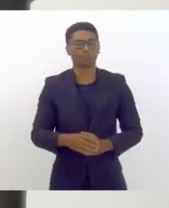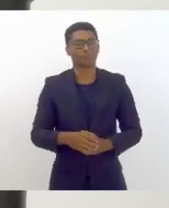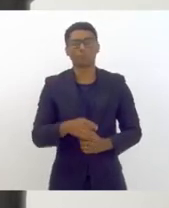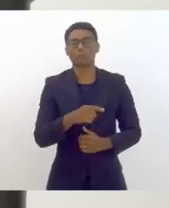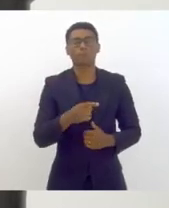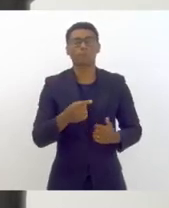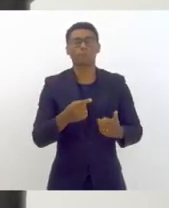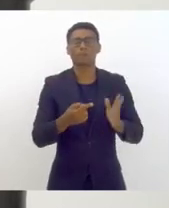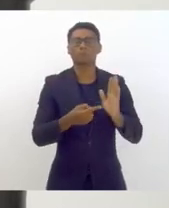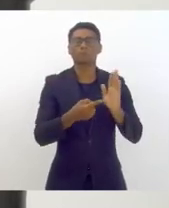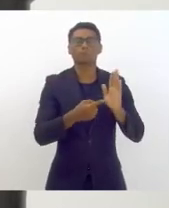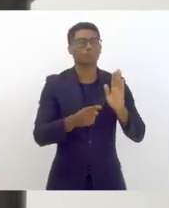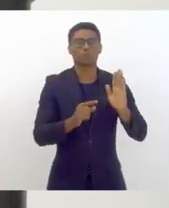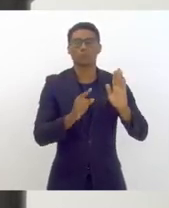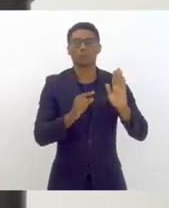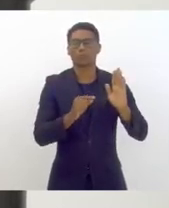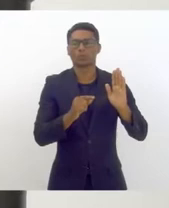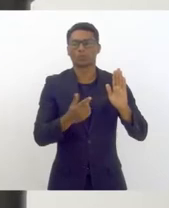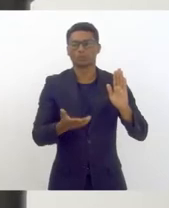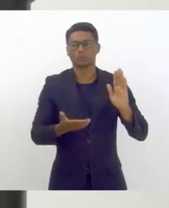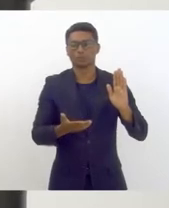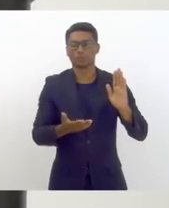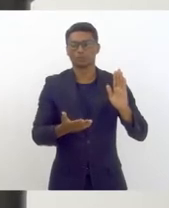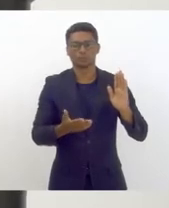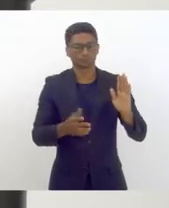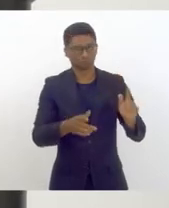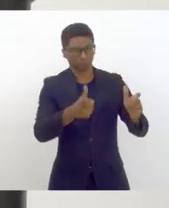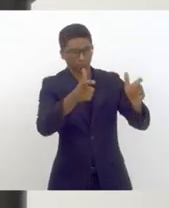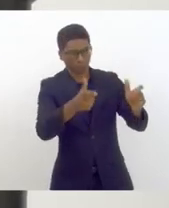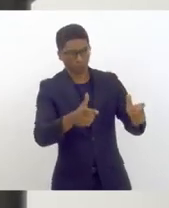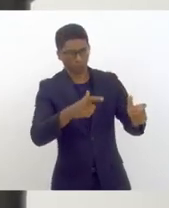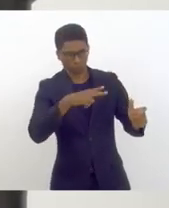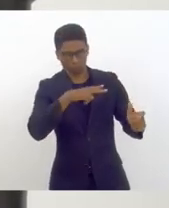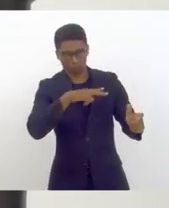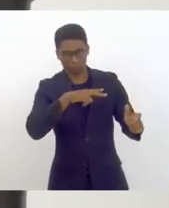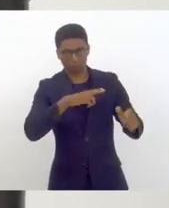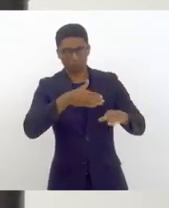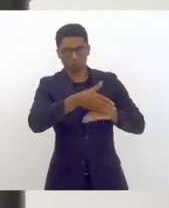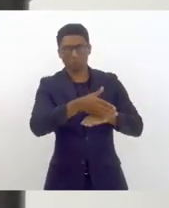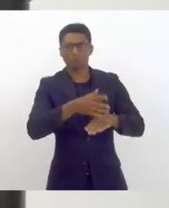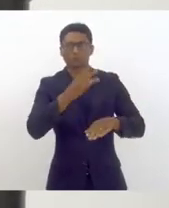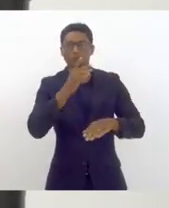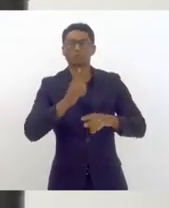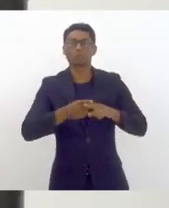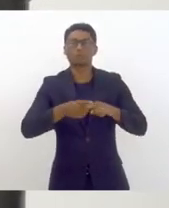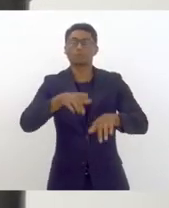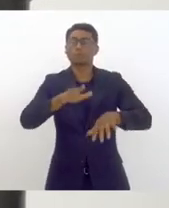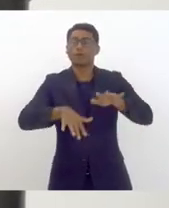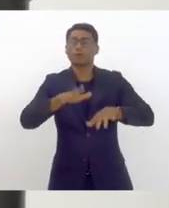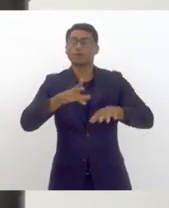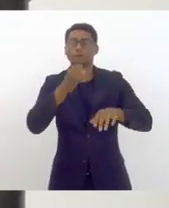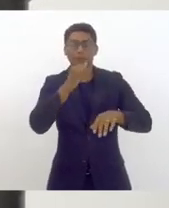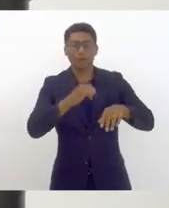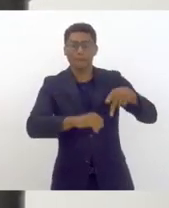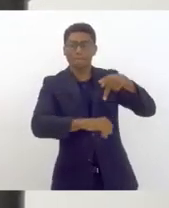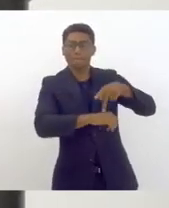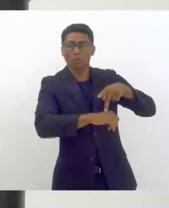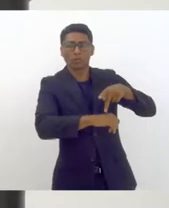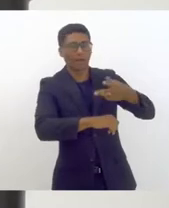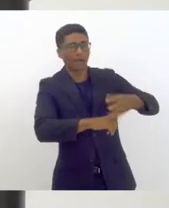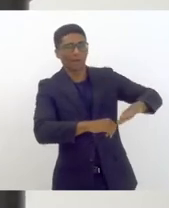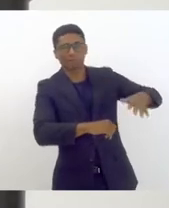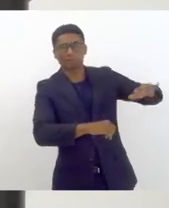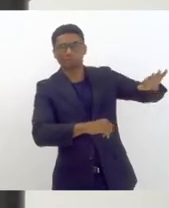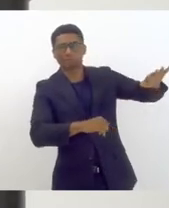acessos por propriedade privada, né, porque muitas das vezes o que impede o nosso acesso à montanha é uma propriedade